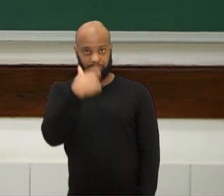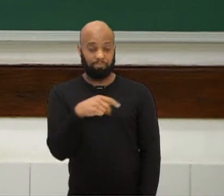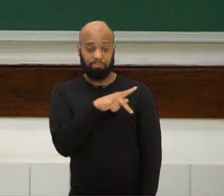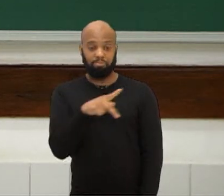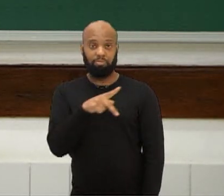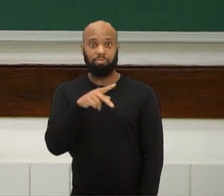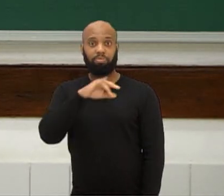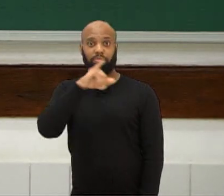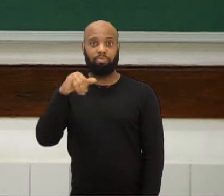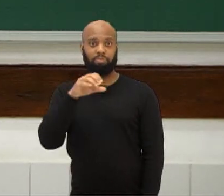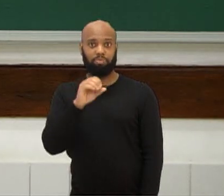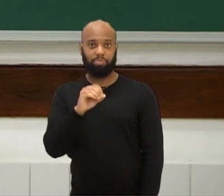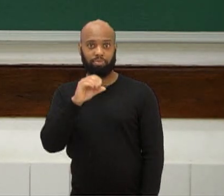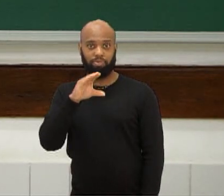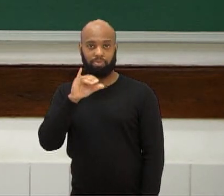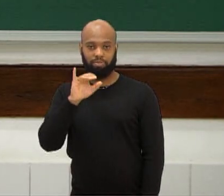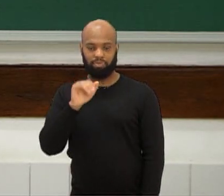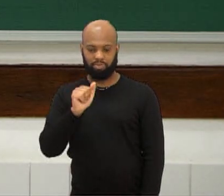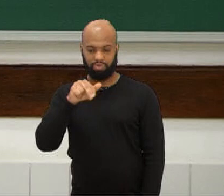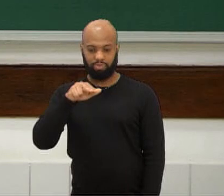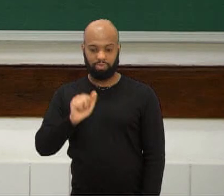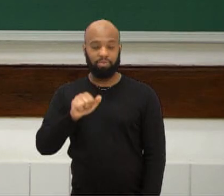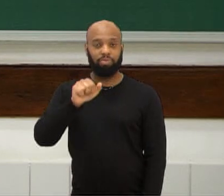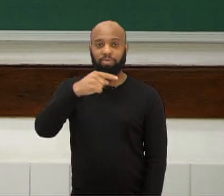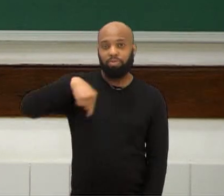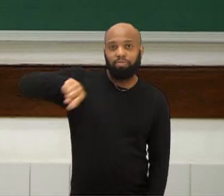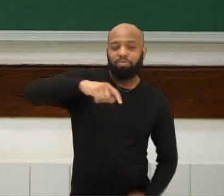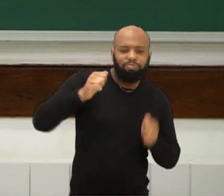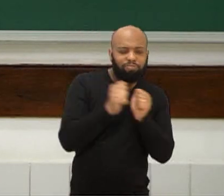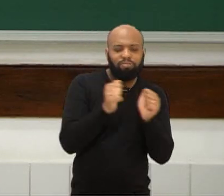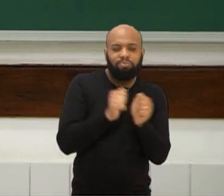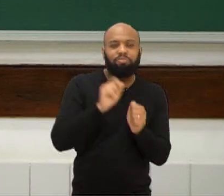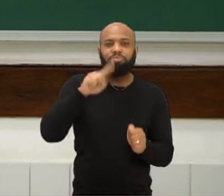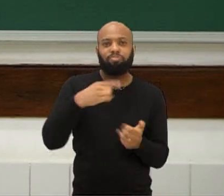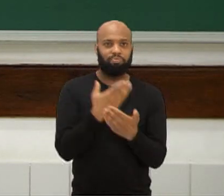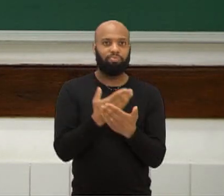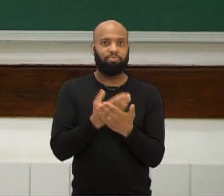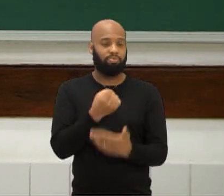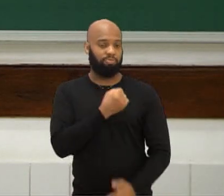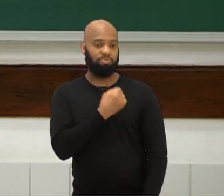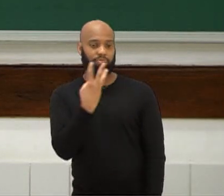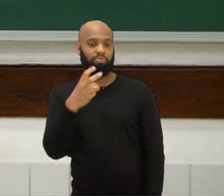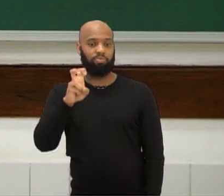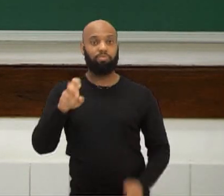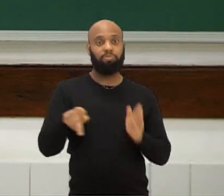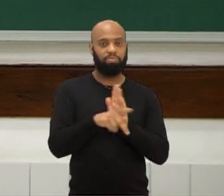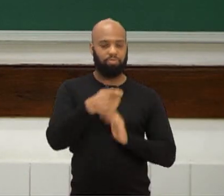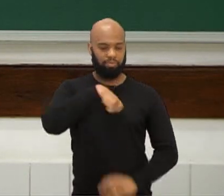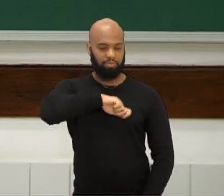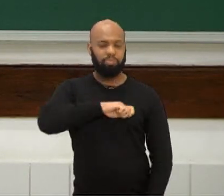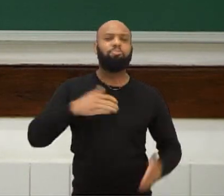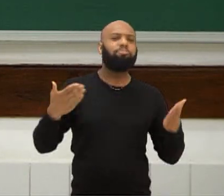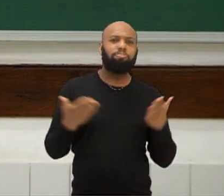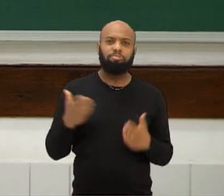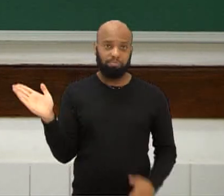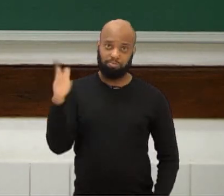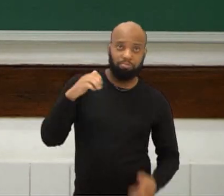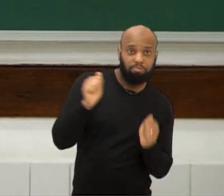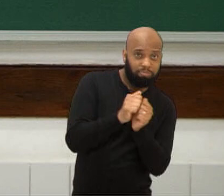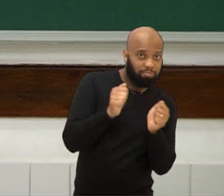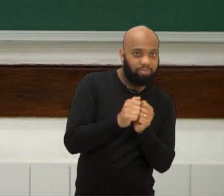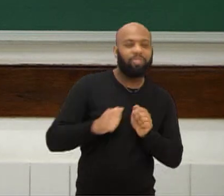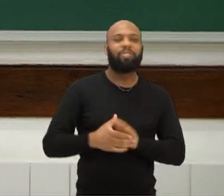Josiana y vamos a estar juntos en esta clase de número 35 de língua espanhola. Vámonos entonces?